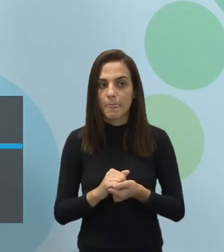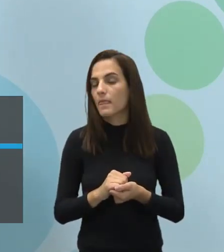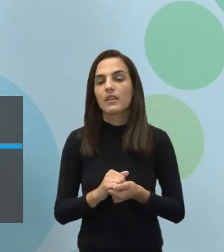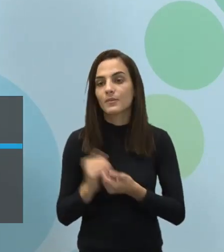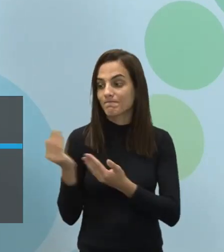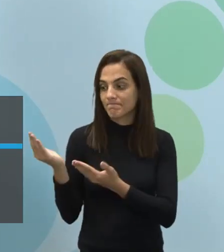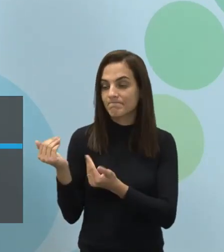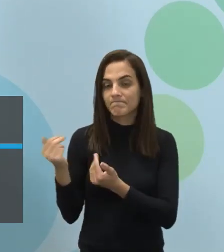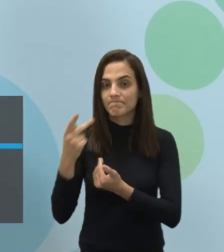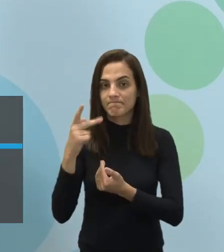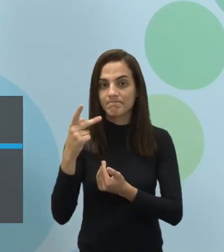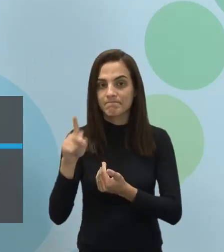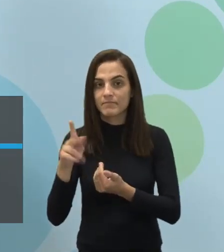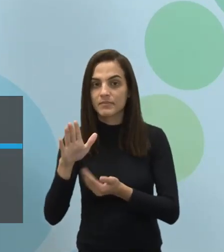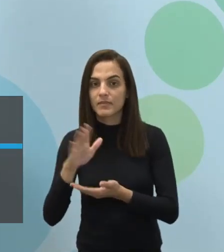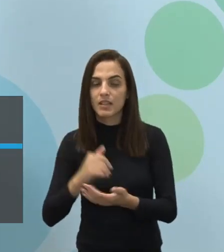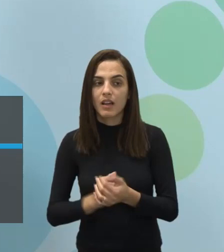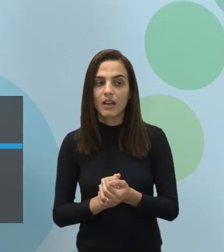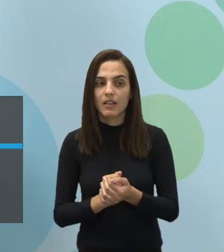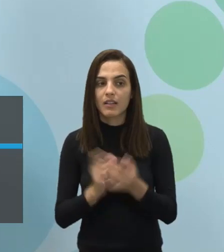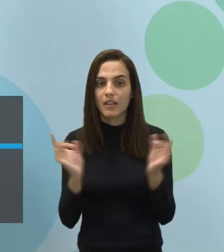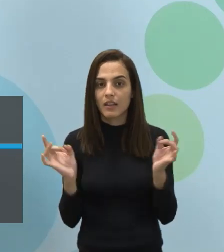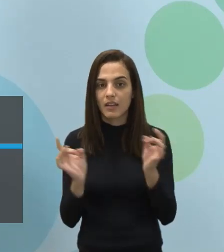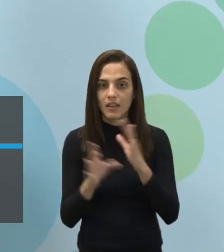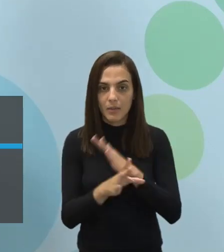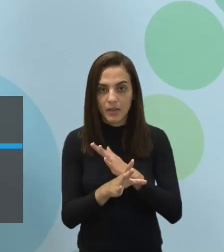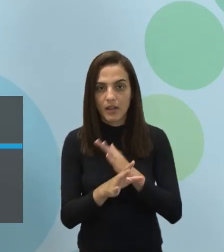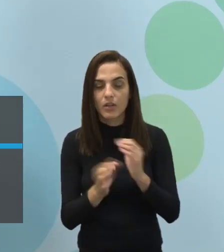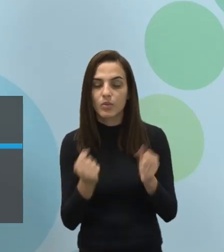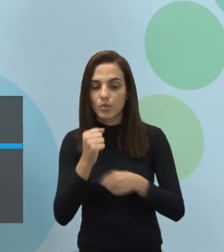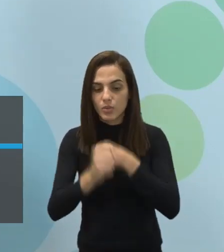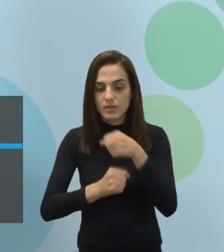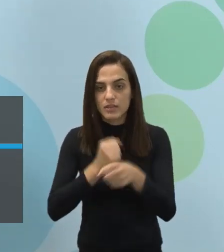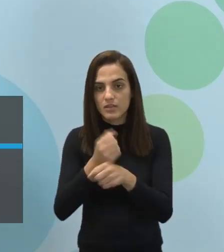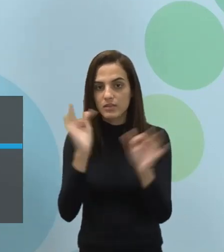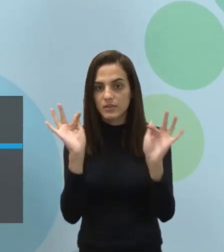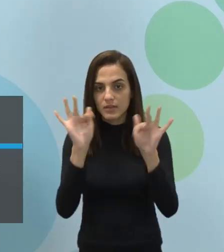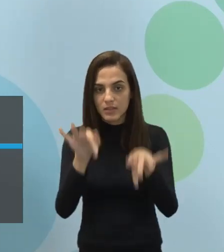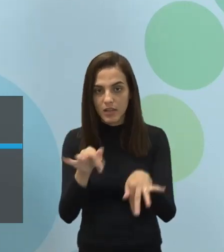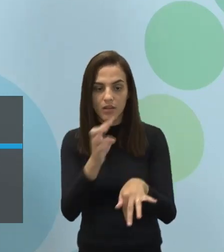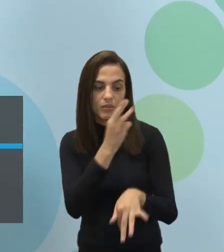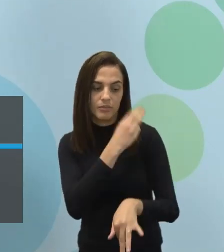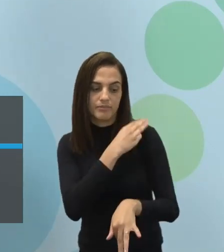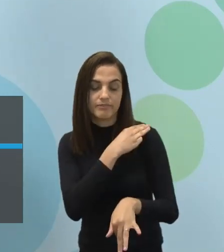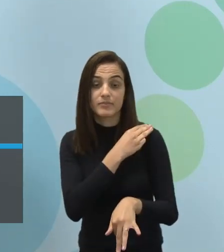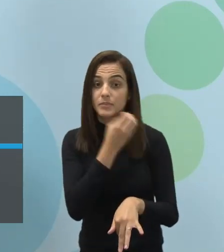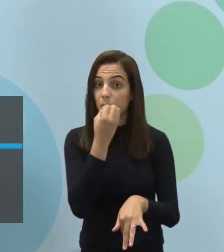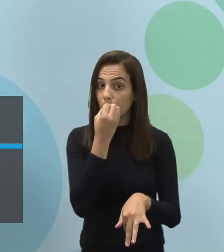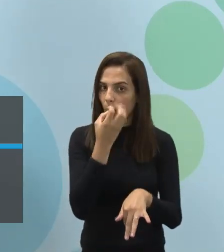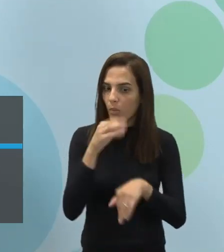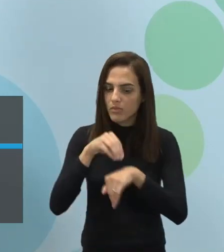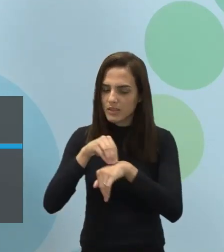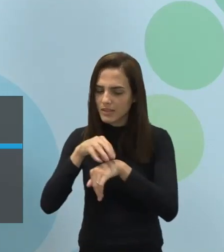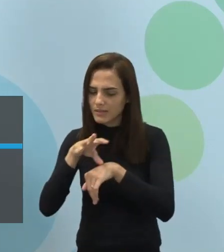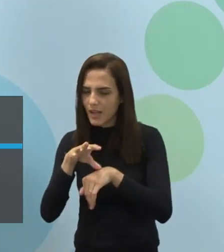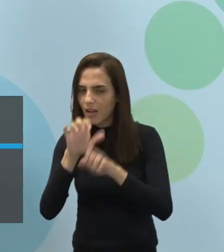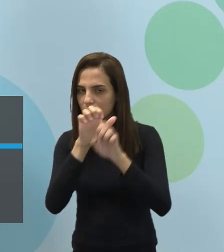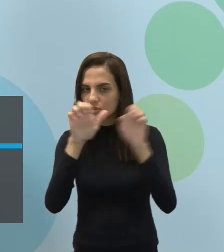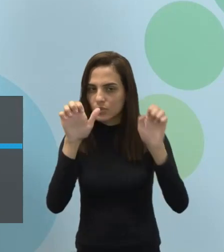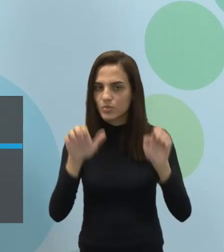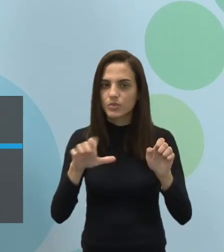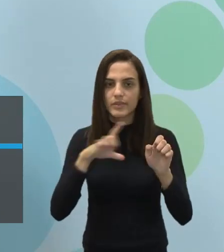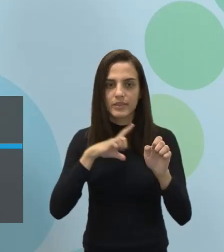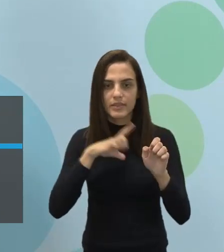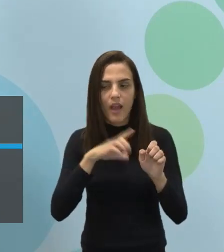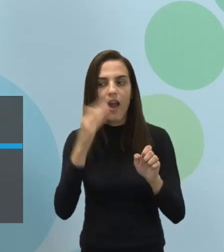esse jovem, ao sair, tanto lá dos anos finais, como depois no ensino médio, bem orientado, bem estruturado, tendo